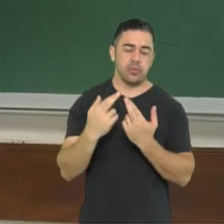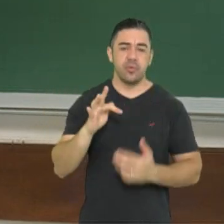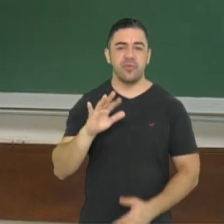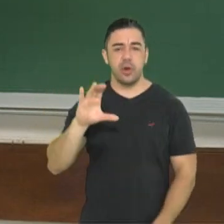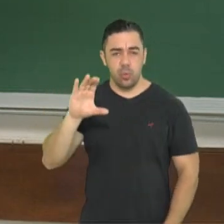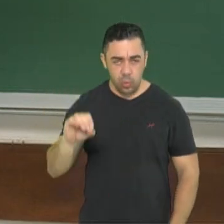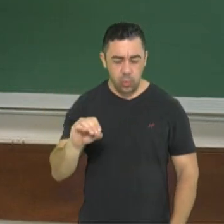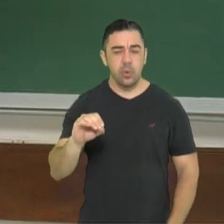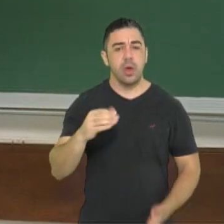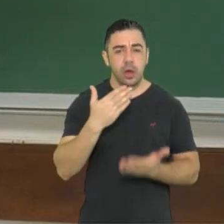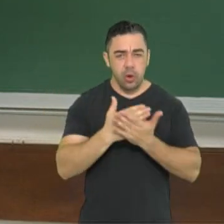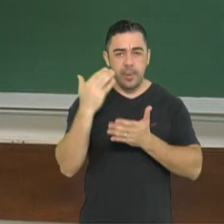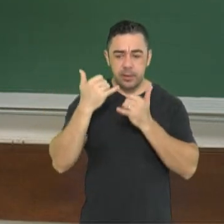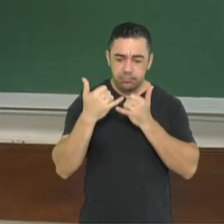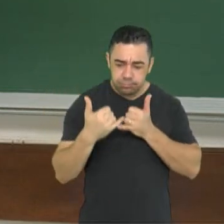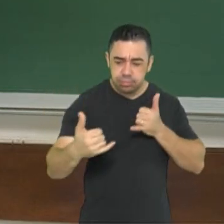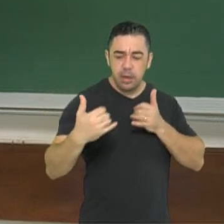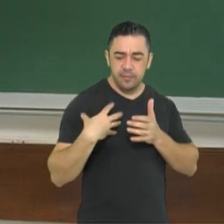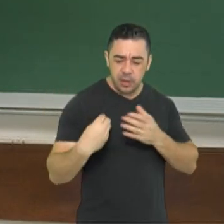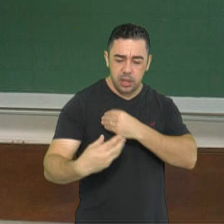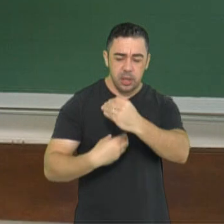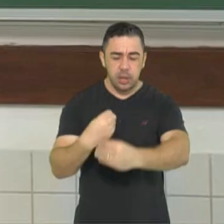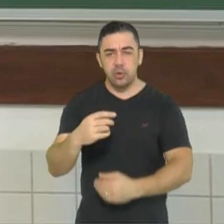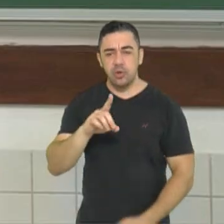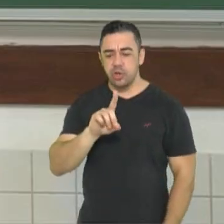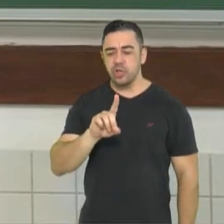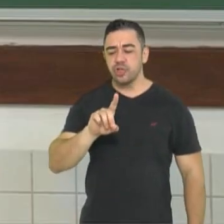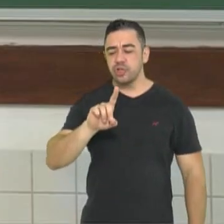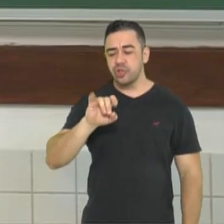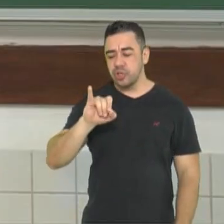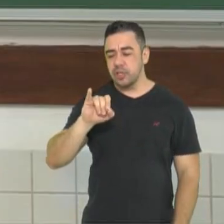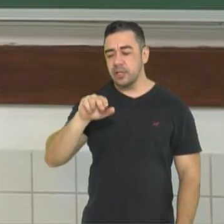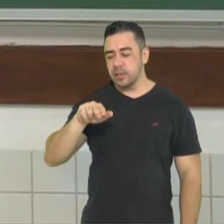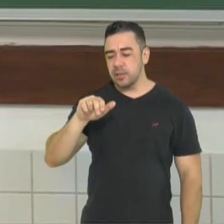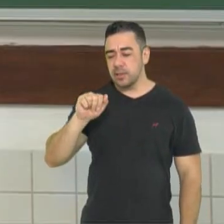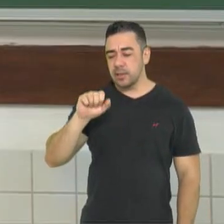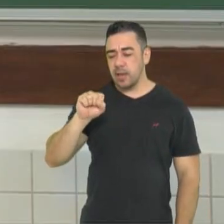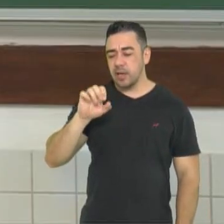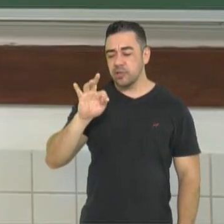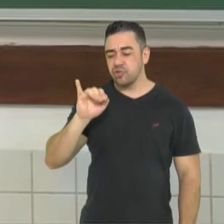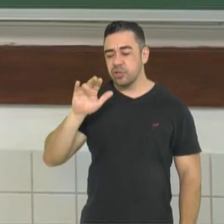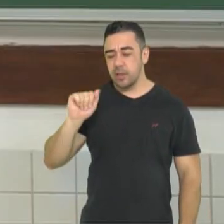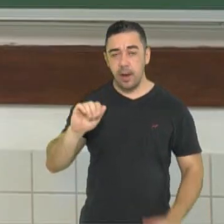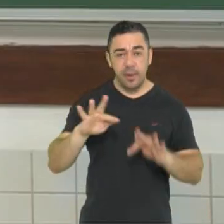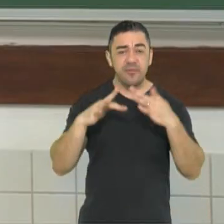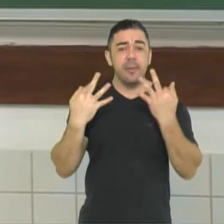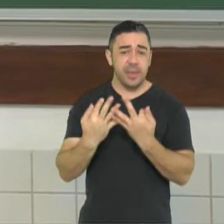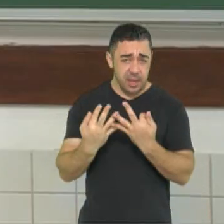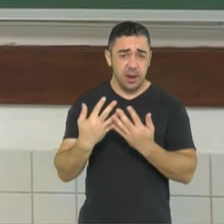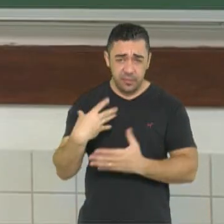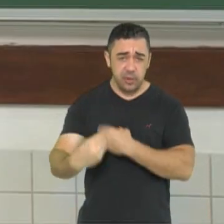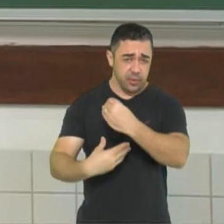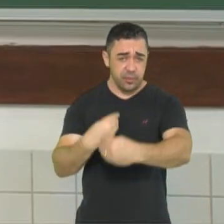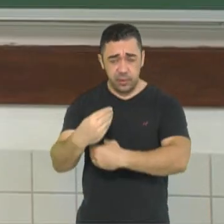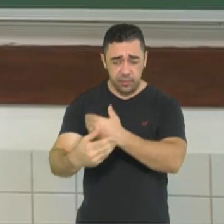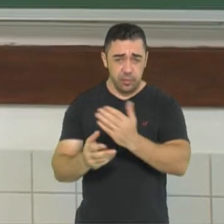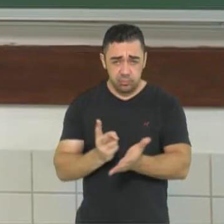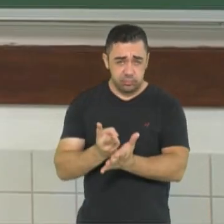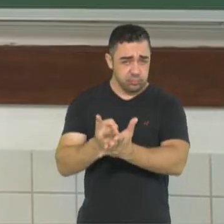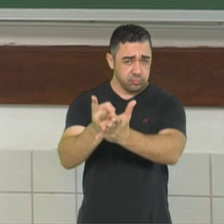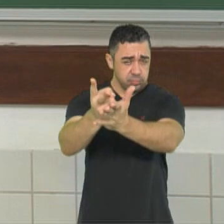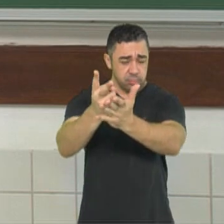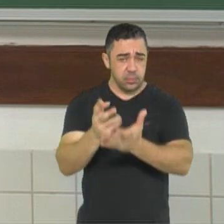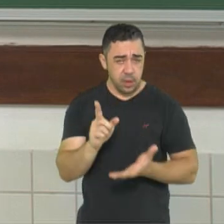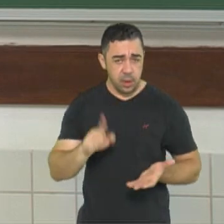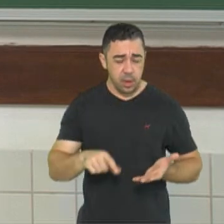nós temos então uma linhagem, uma dinastia. Lembra o que significa o termo dinastia? Quando nós temos uma família no poder, né, a permanência de